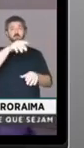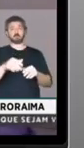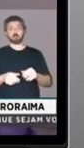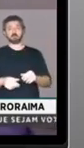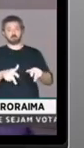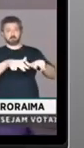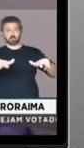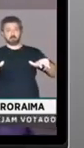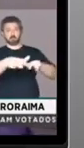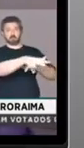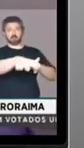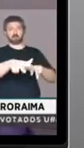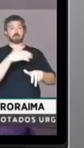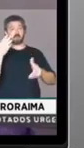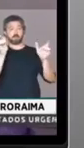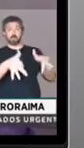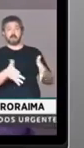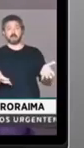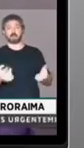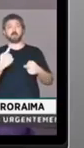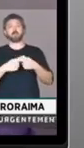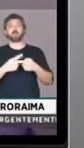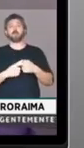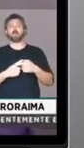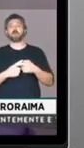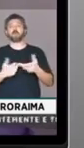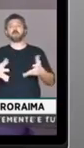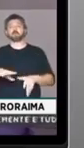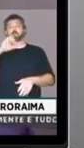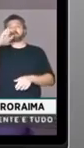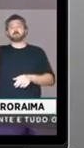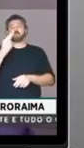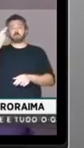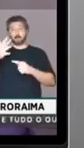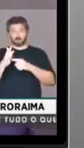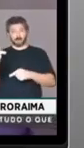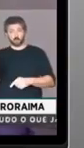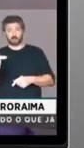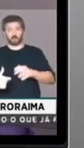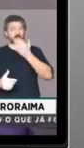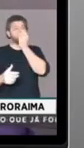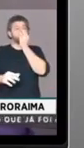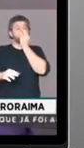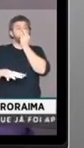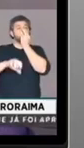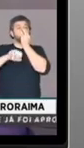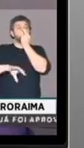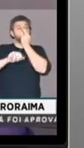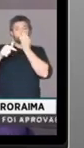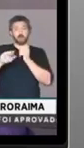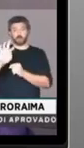nas macas, porque não tem aonde respirar agora, porque não tem aparelhos para isso e as UTIs